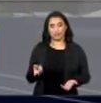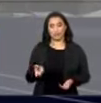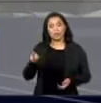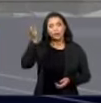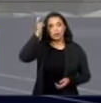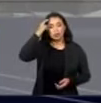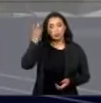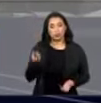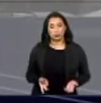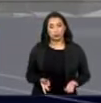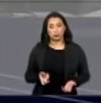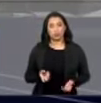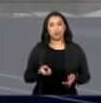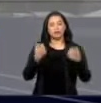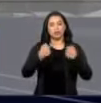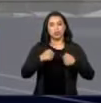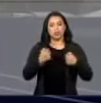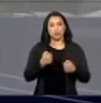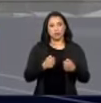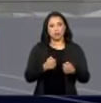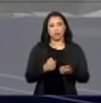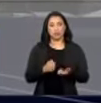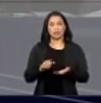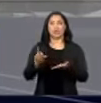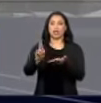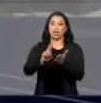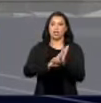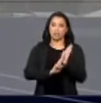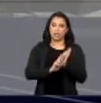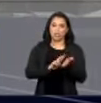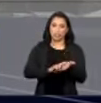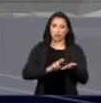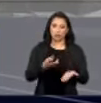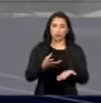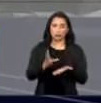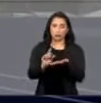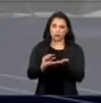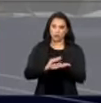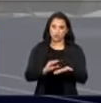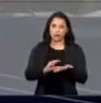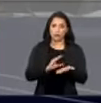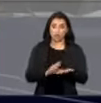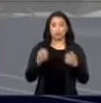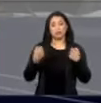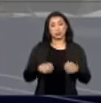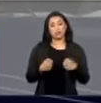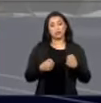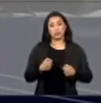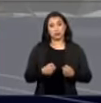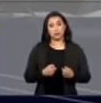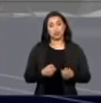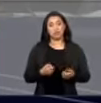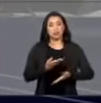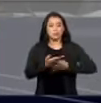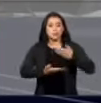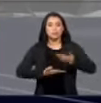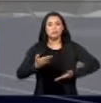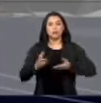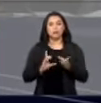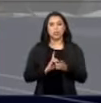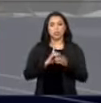de recursos, incluídos os financeiros, de condições para ser mostrada e sentida, partilhada democraticamente